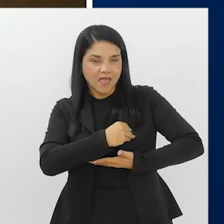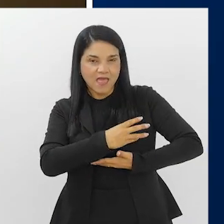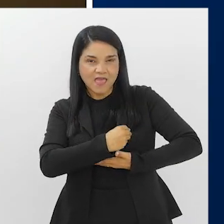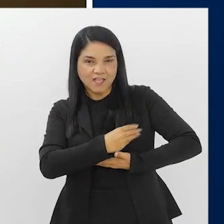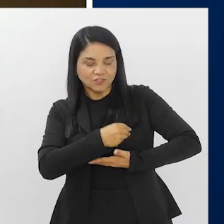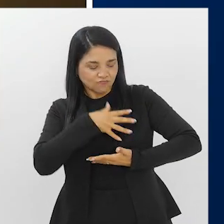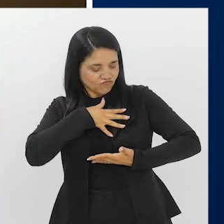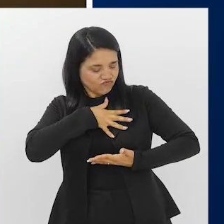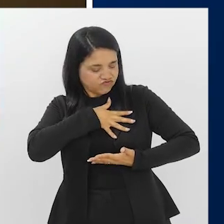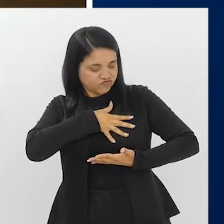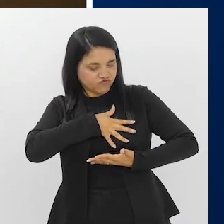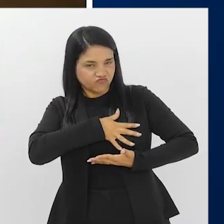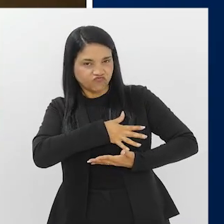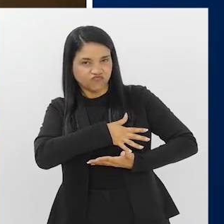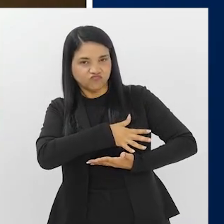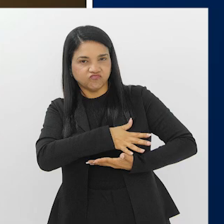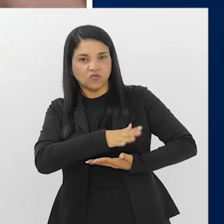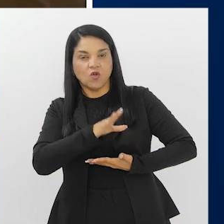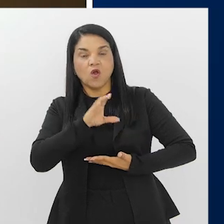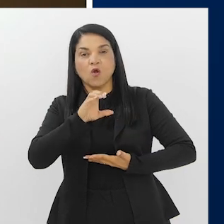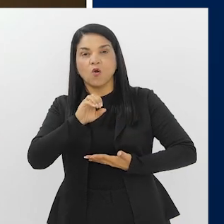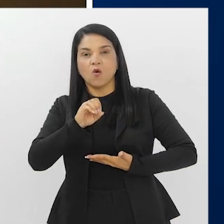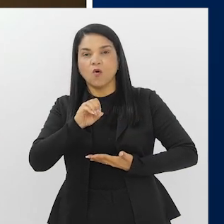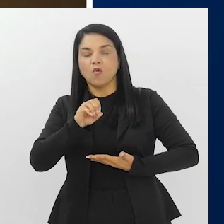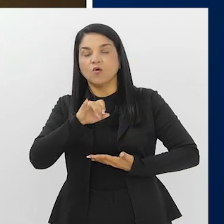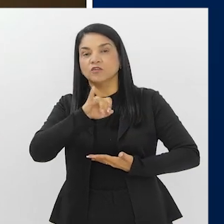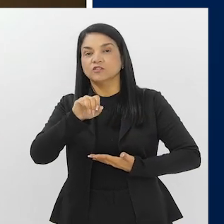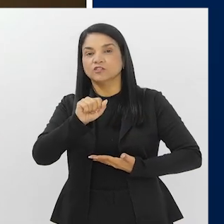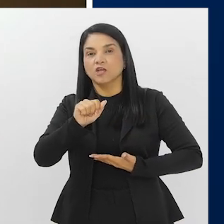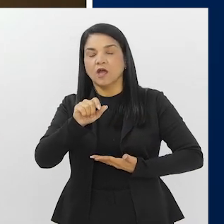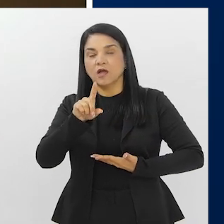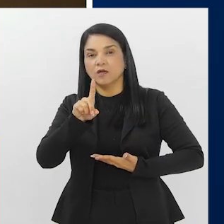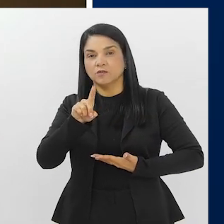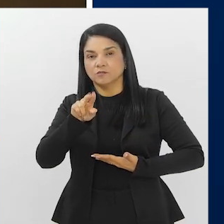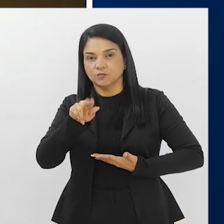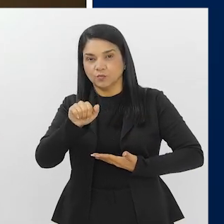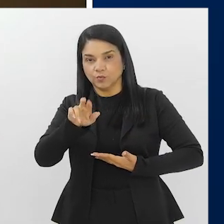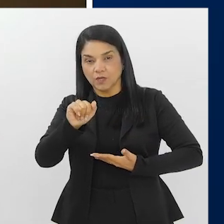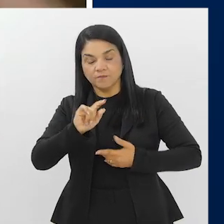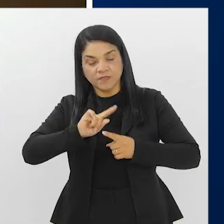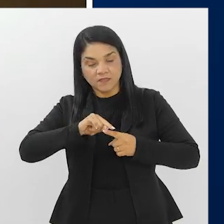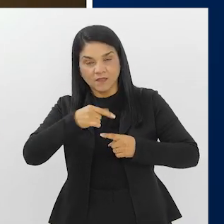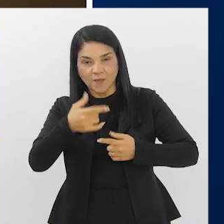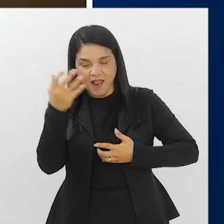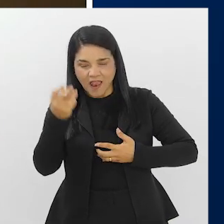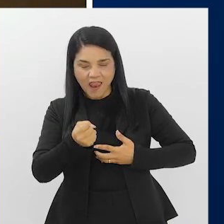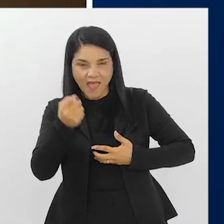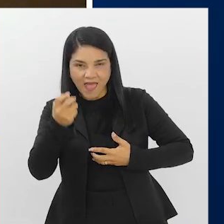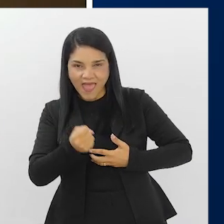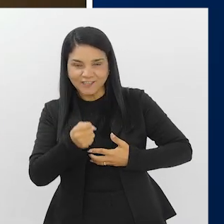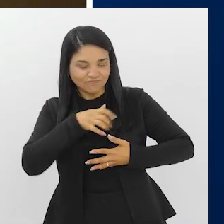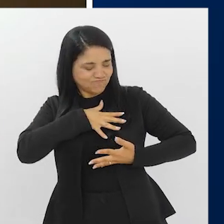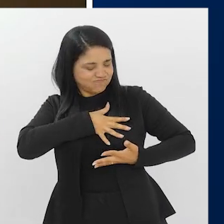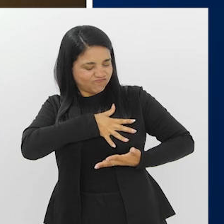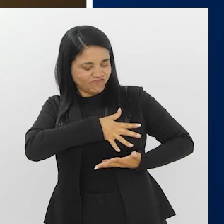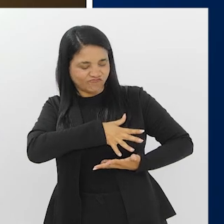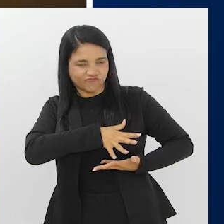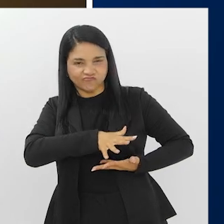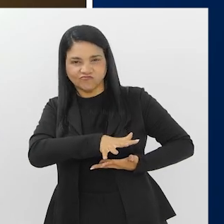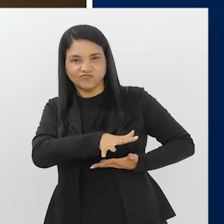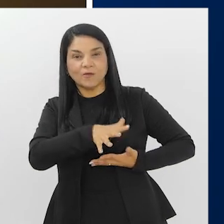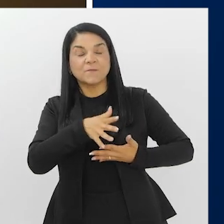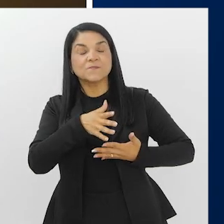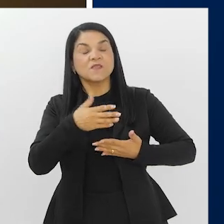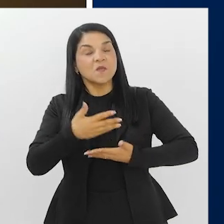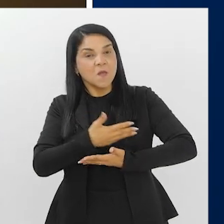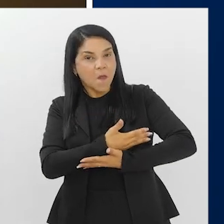a descida do leite, que é a apojadura, a famosa apojadura. E depois a gente tem o leite maduro. E nisso o bebê